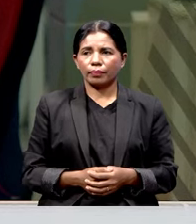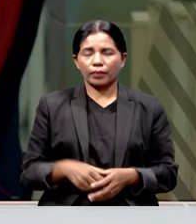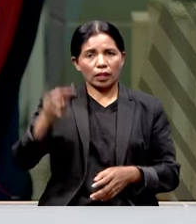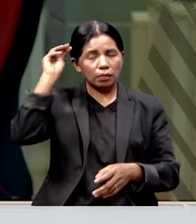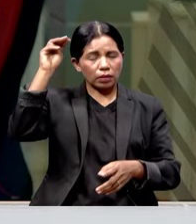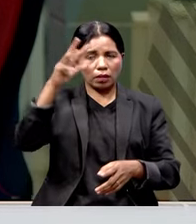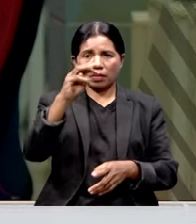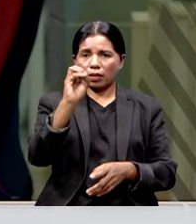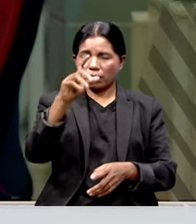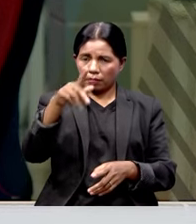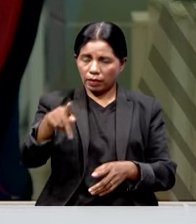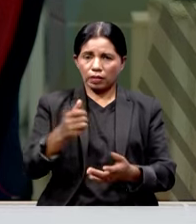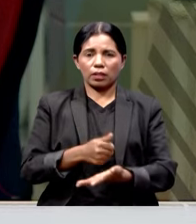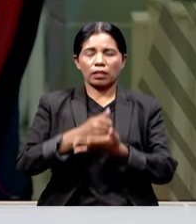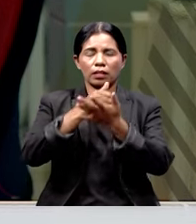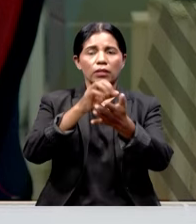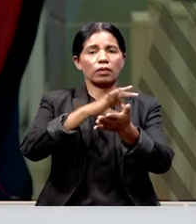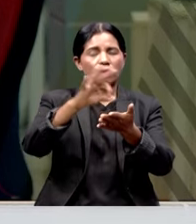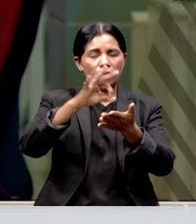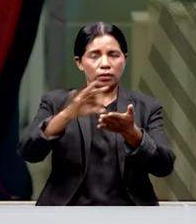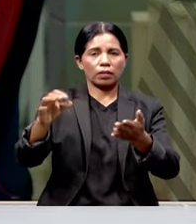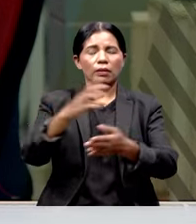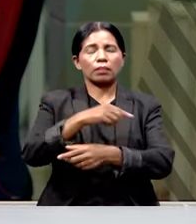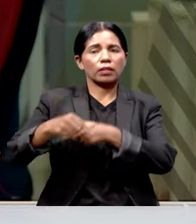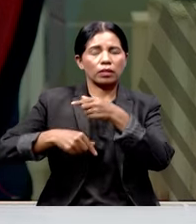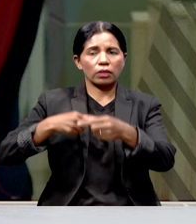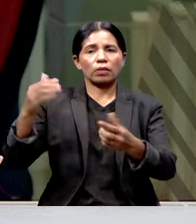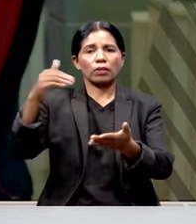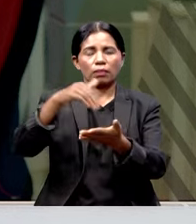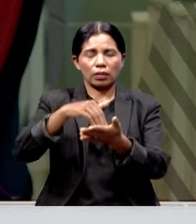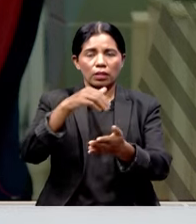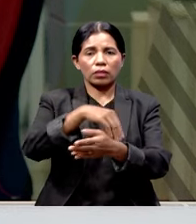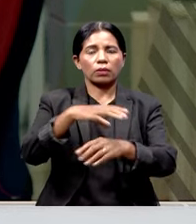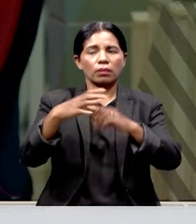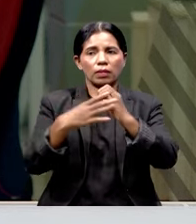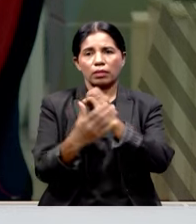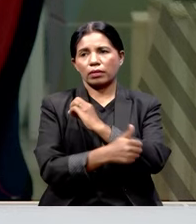Ministério de Obras Públicas se facilita a formação para engenheiro Síria com o estudo para Eliur.